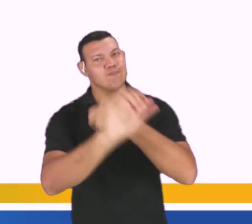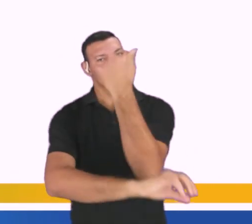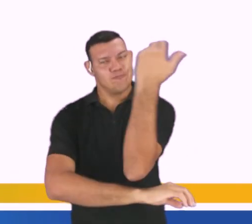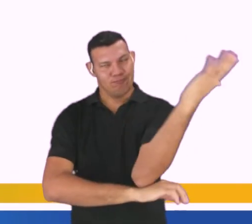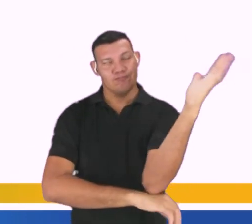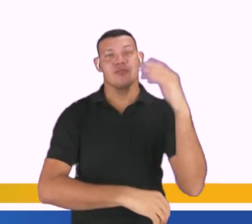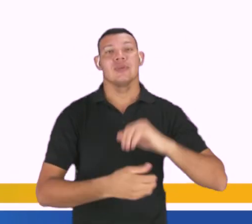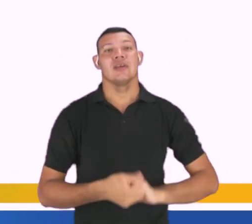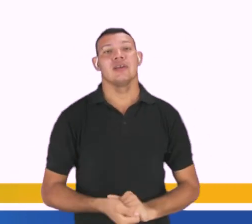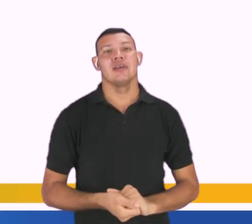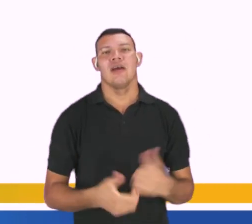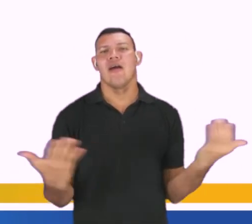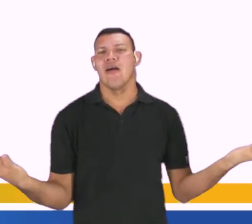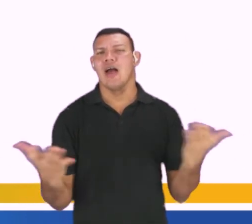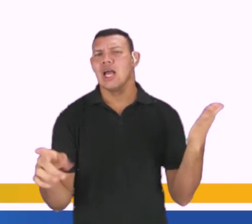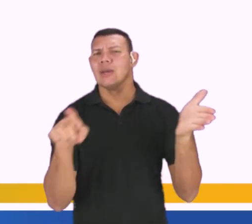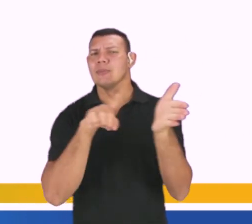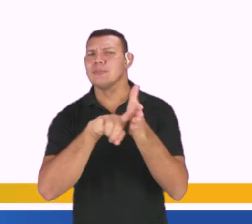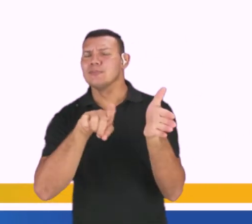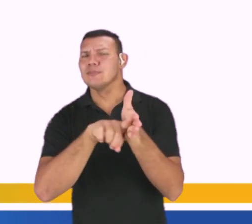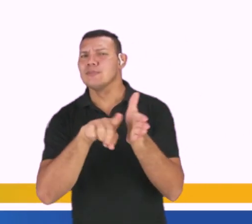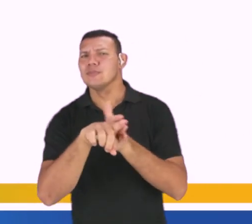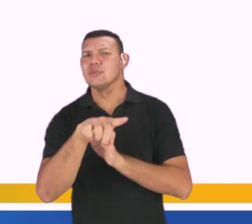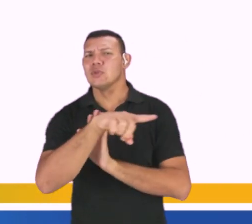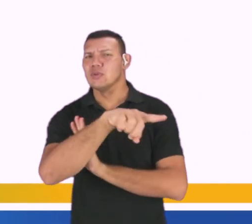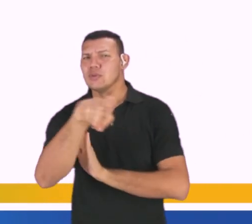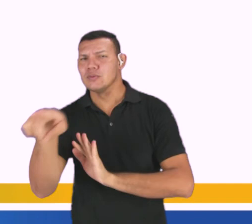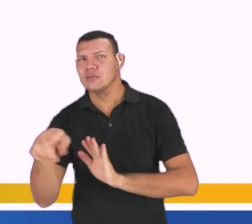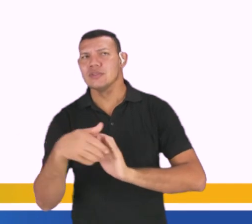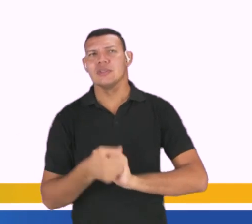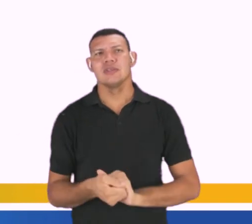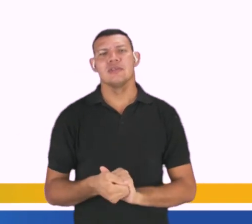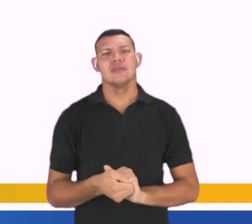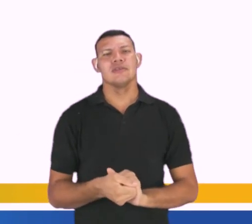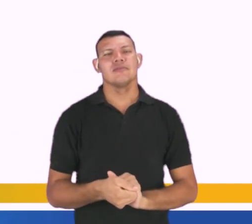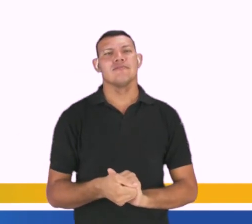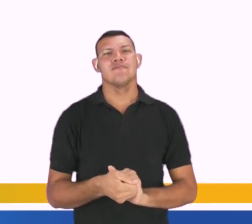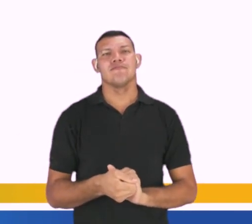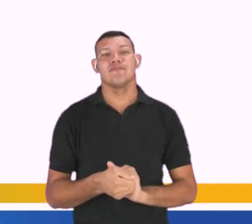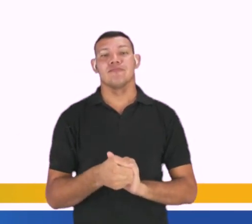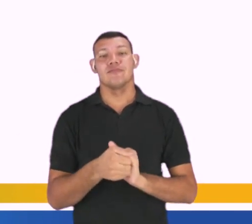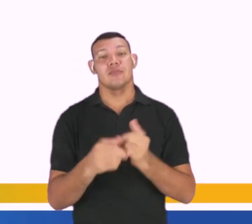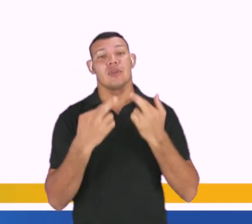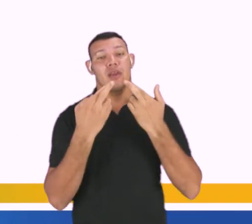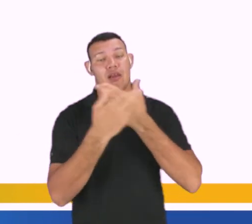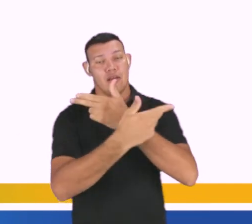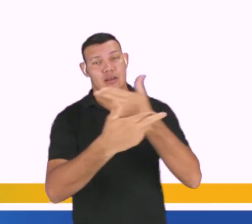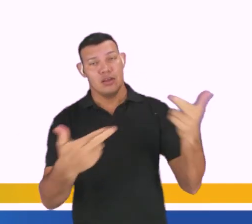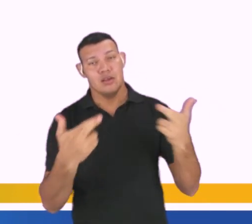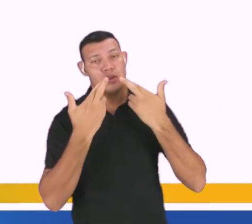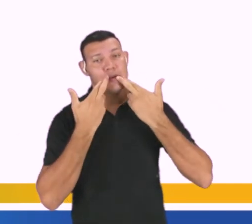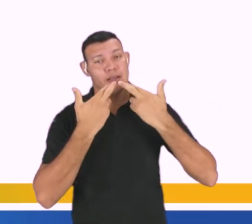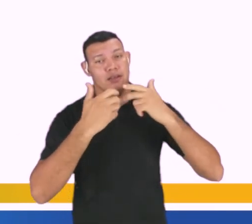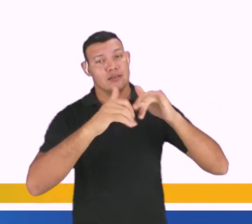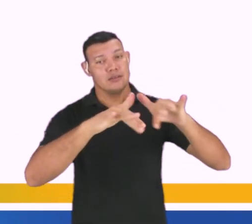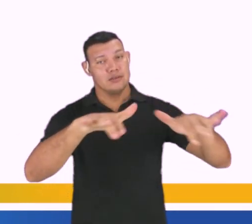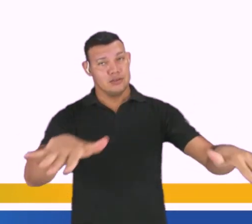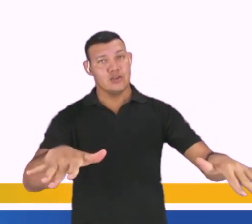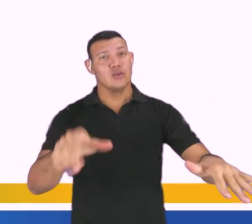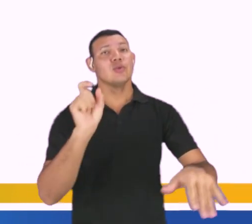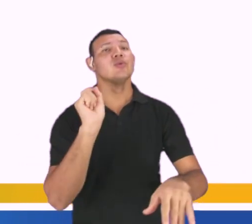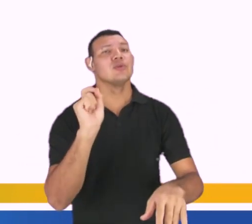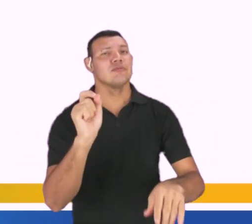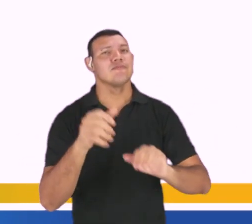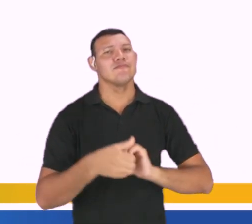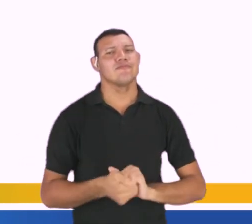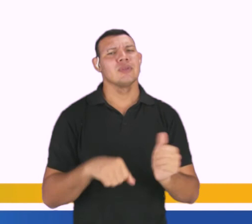Então vamos fazer um questionamento inicial. O que são recursos naturais, você sabe? O que é meio ambiente?